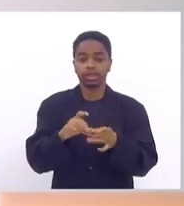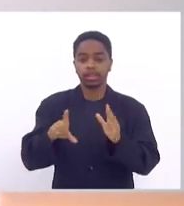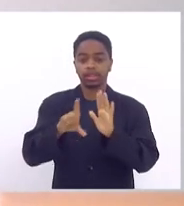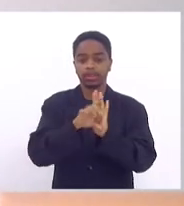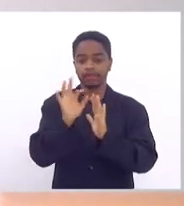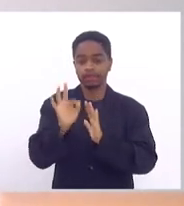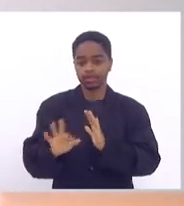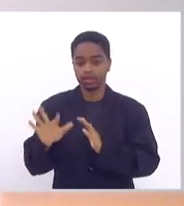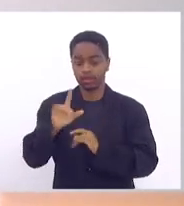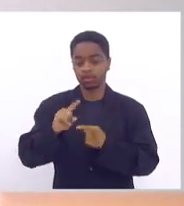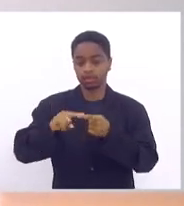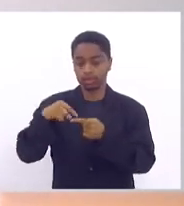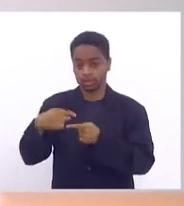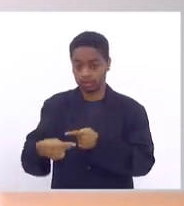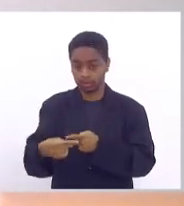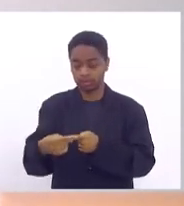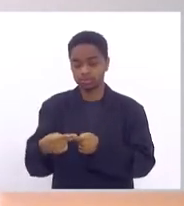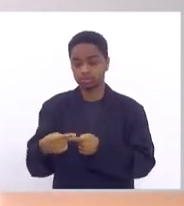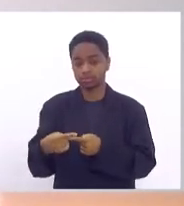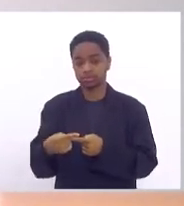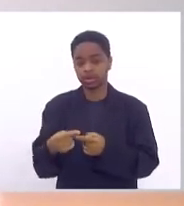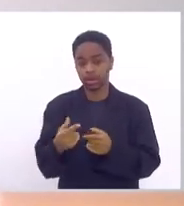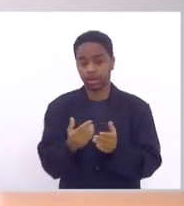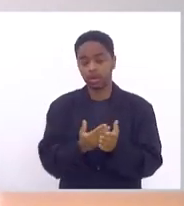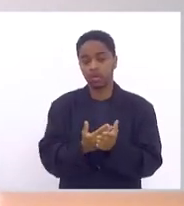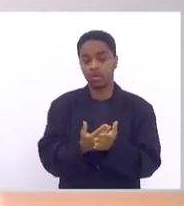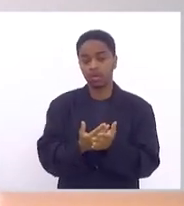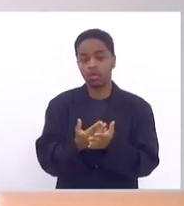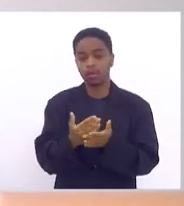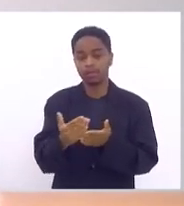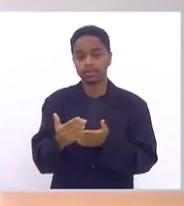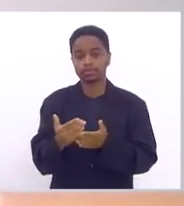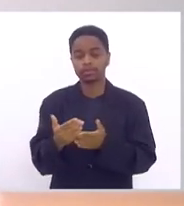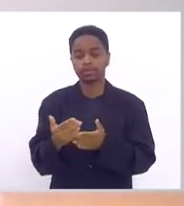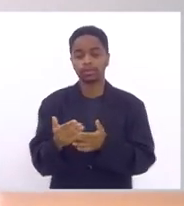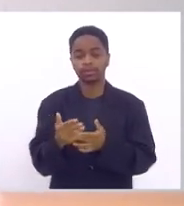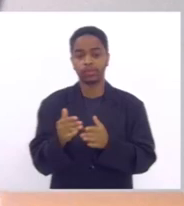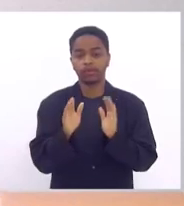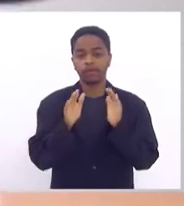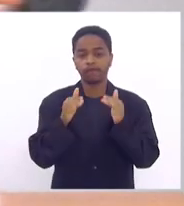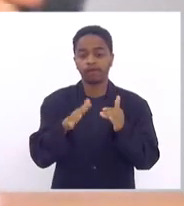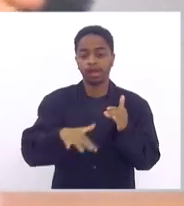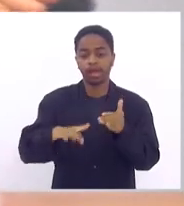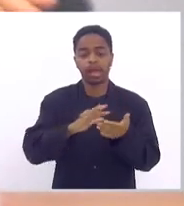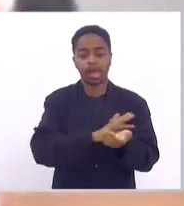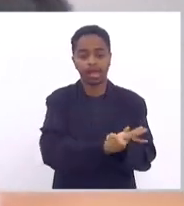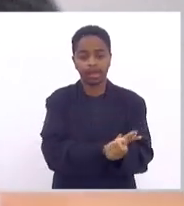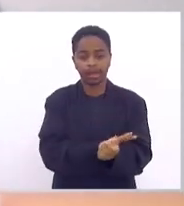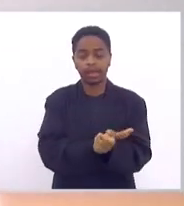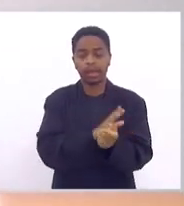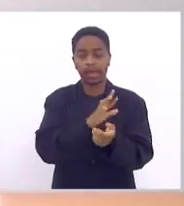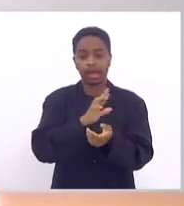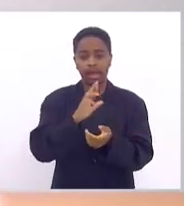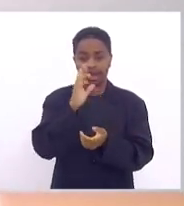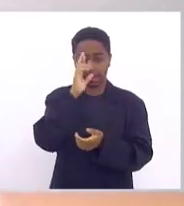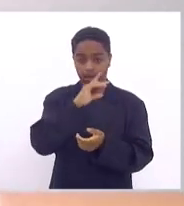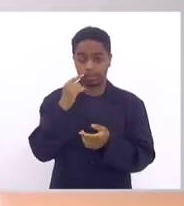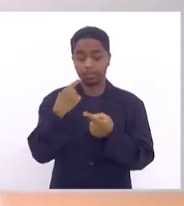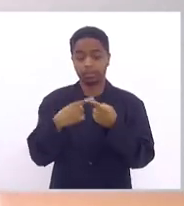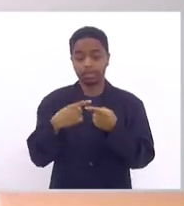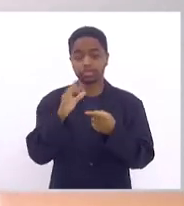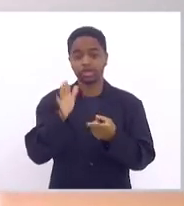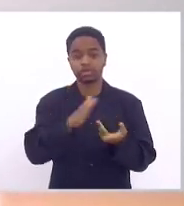depois disso é que eles começaram o processo racial porque eles já tinham destruído O parlamento aí o caminho estava